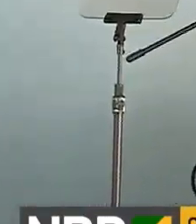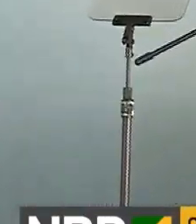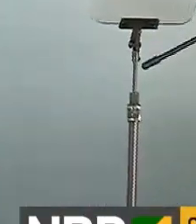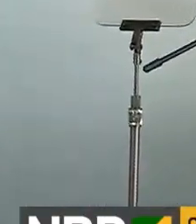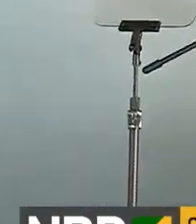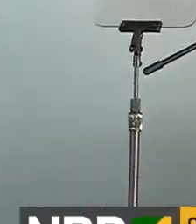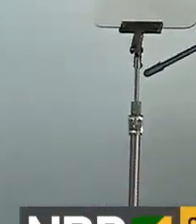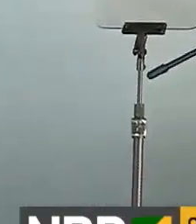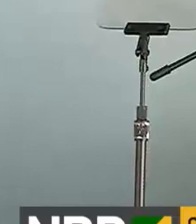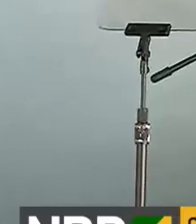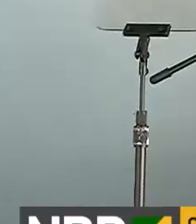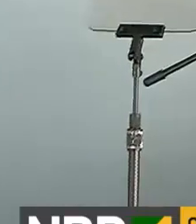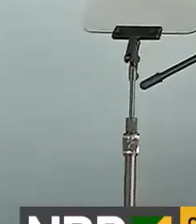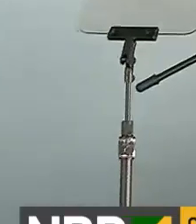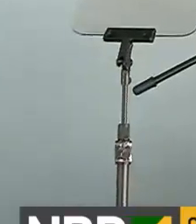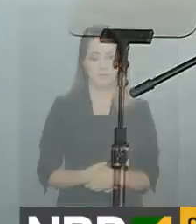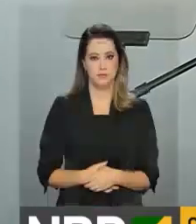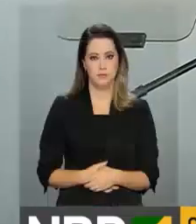Olhe,